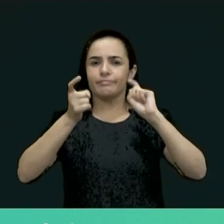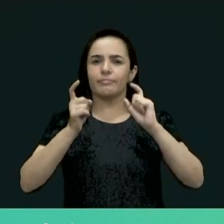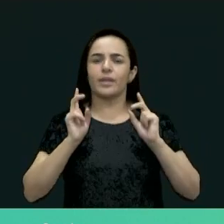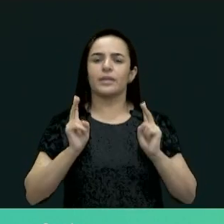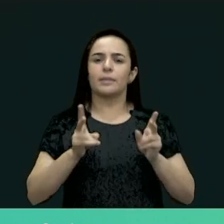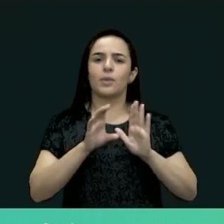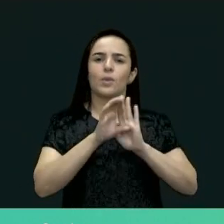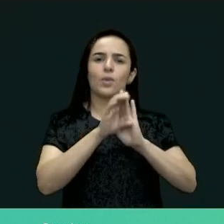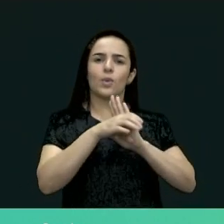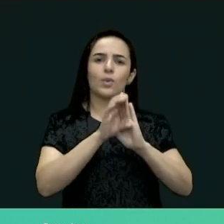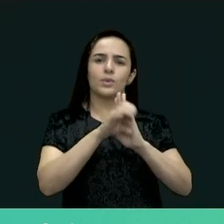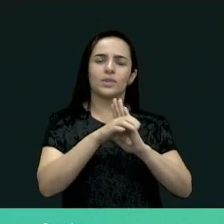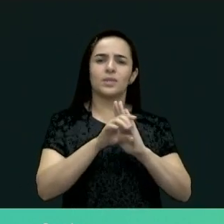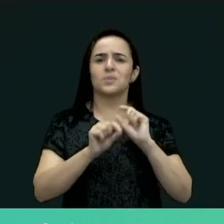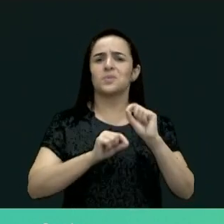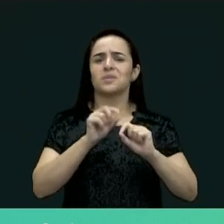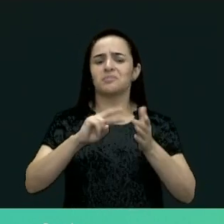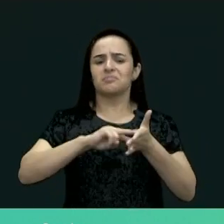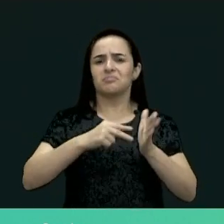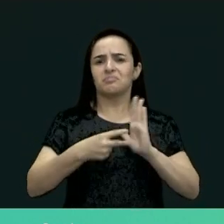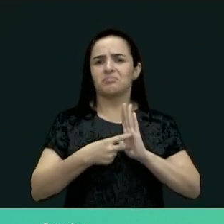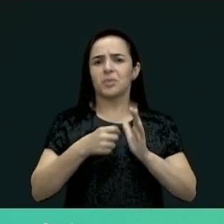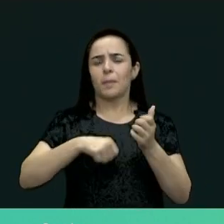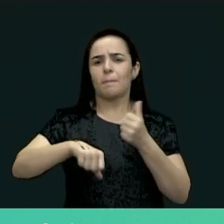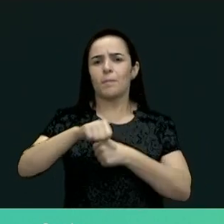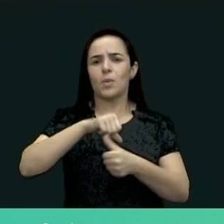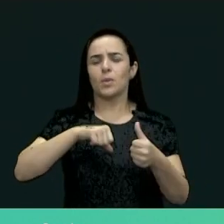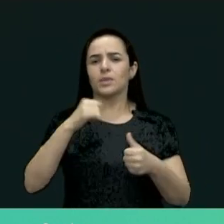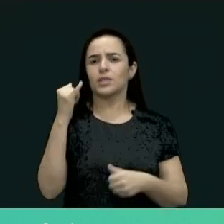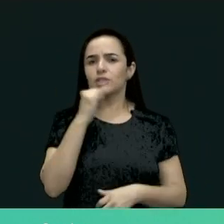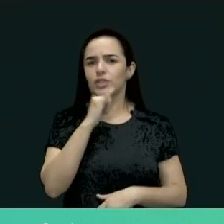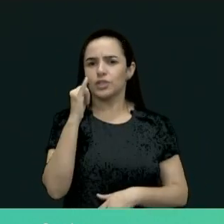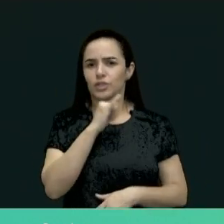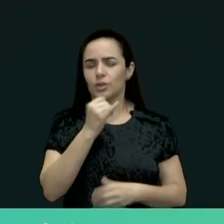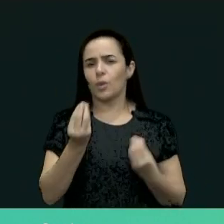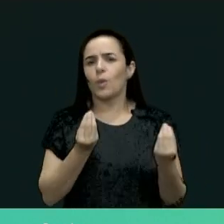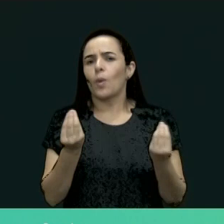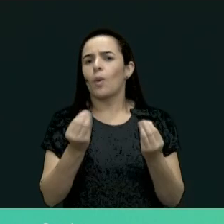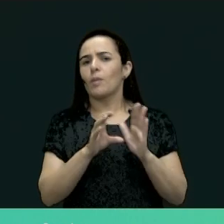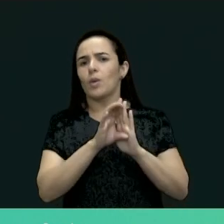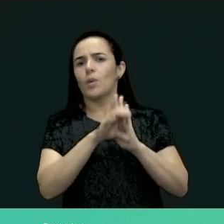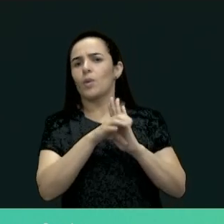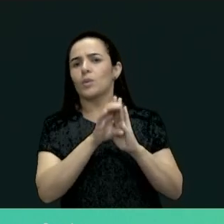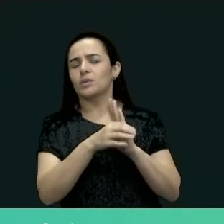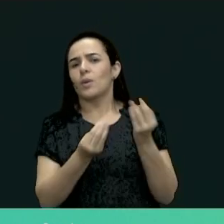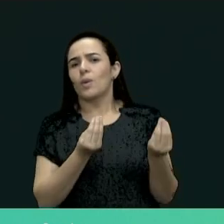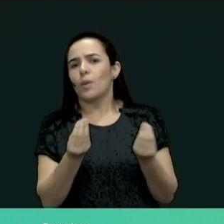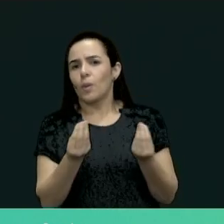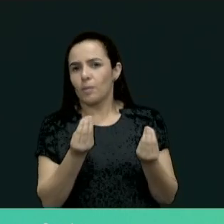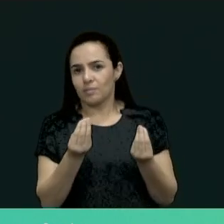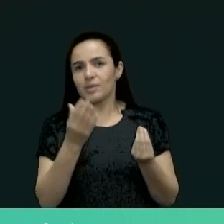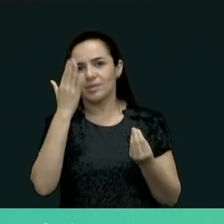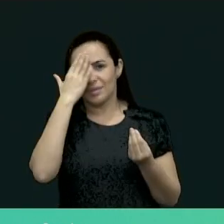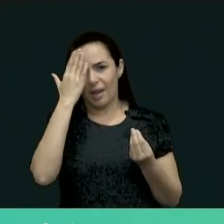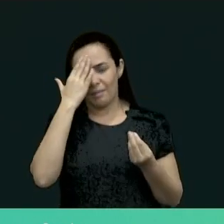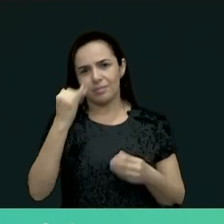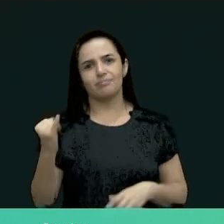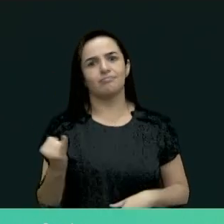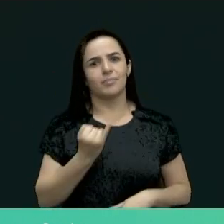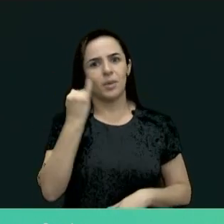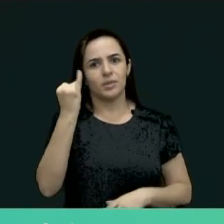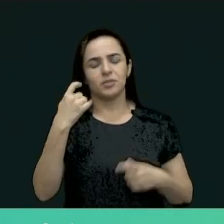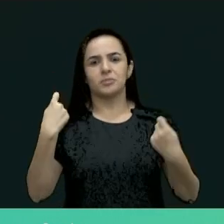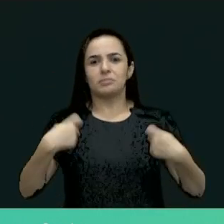o conceito de transição energética, já que a transição energética é absolutamente necessária, tendo